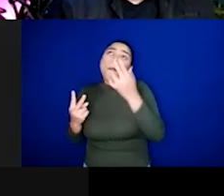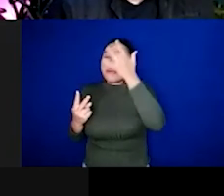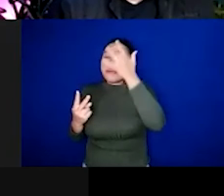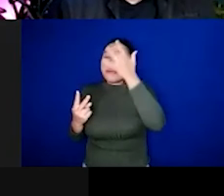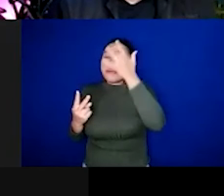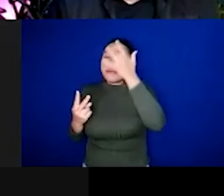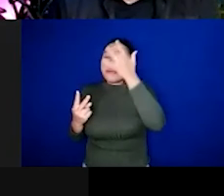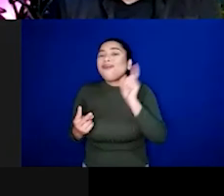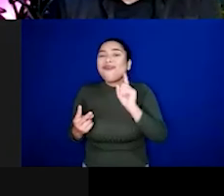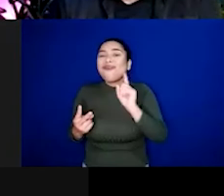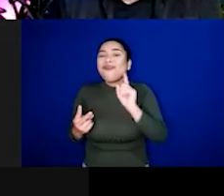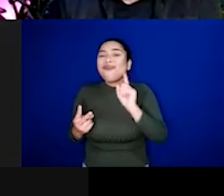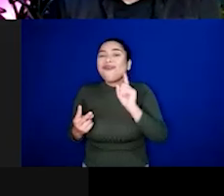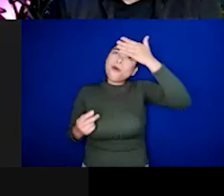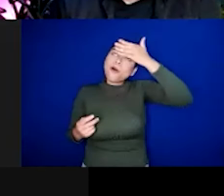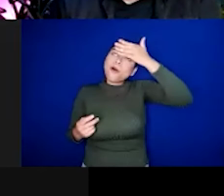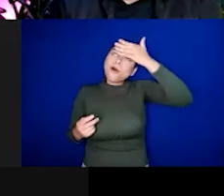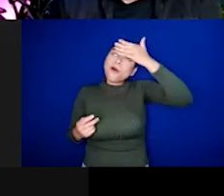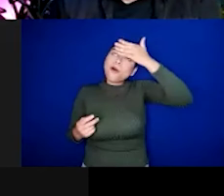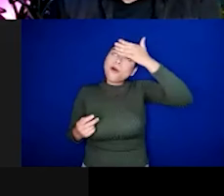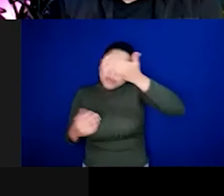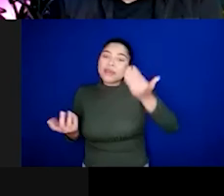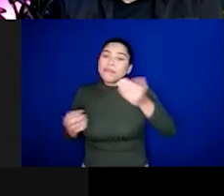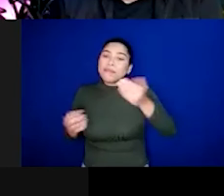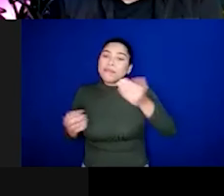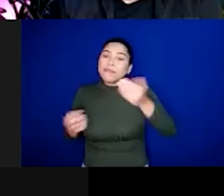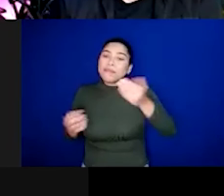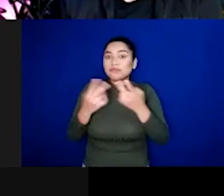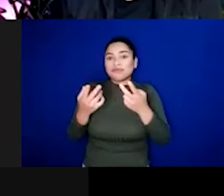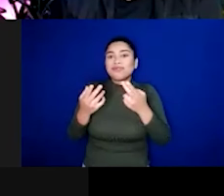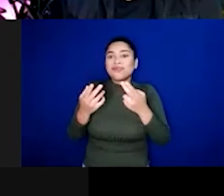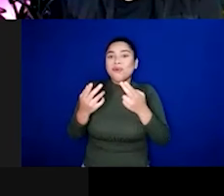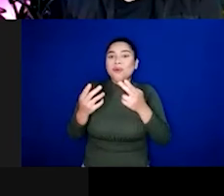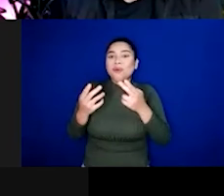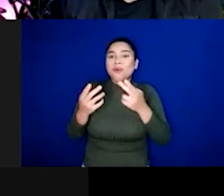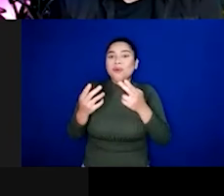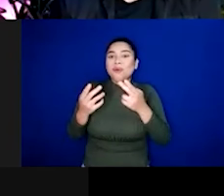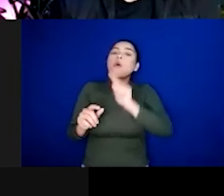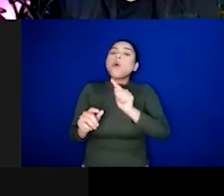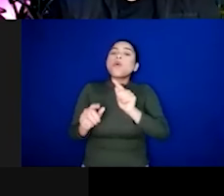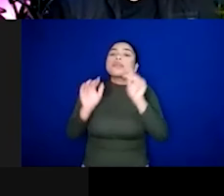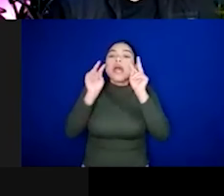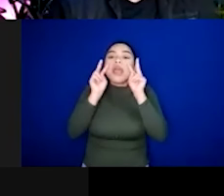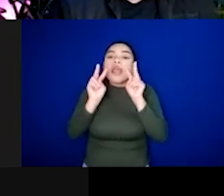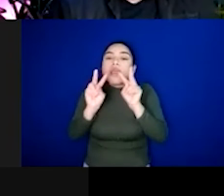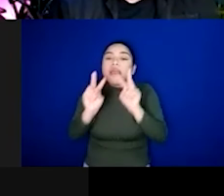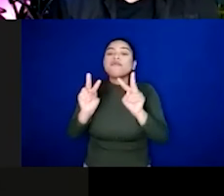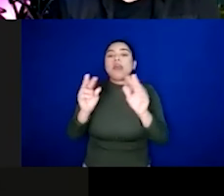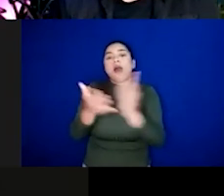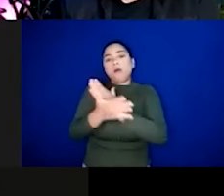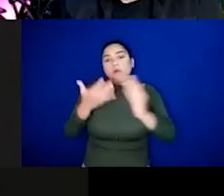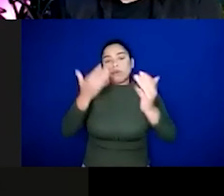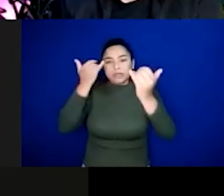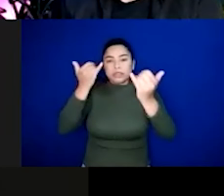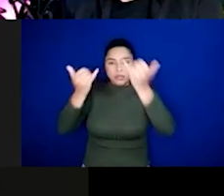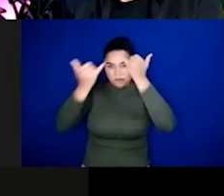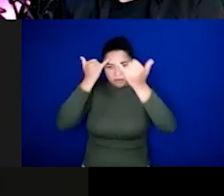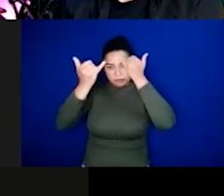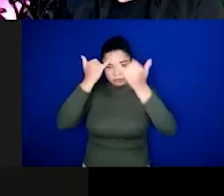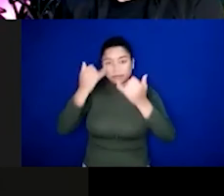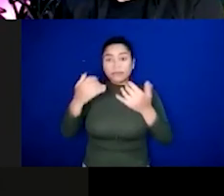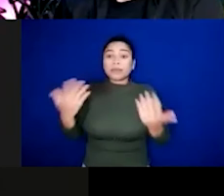assistir ou ver então é é nessas condições que acaba sendo complicado determinados tipos de mensagens então a sinestesia